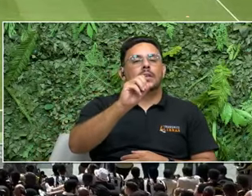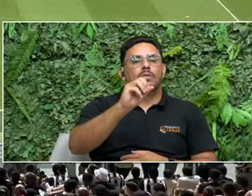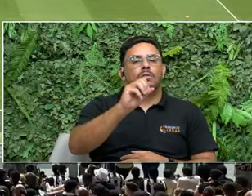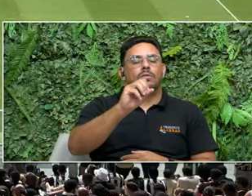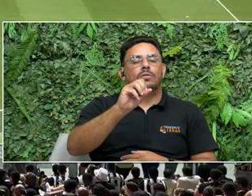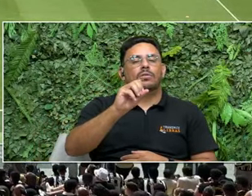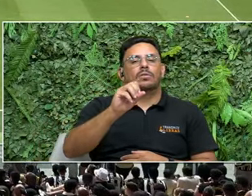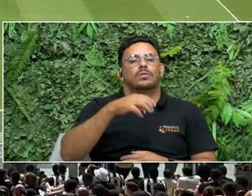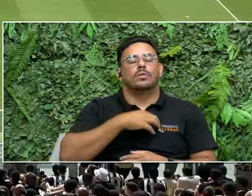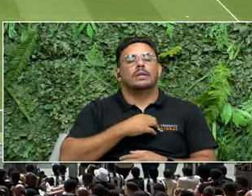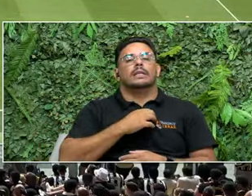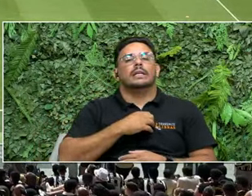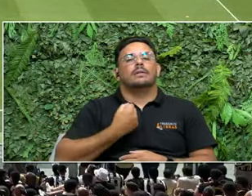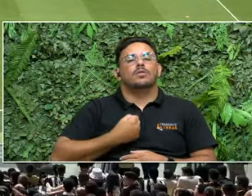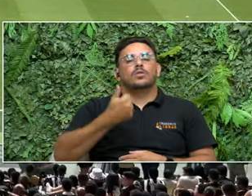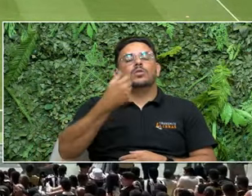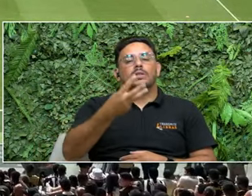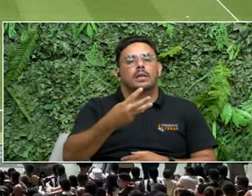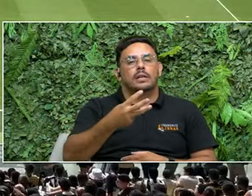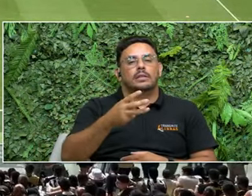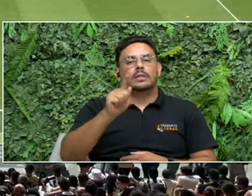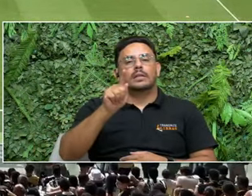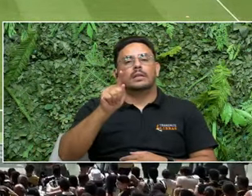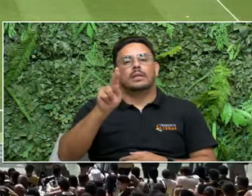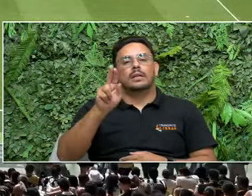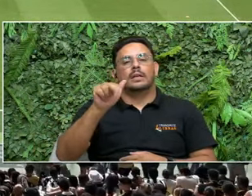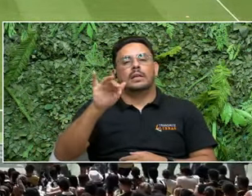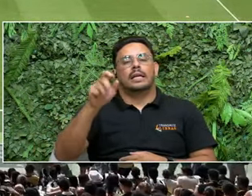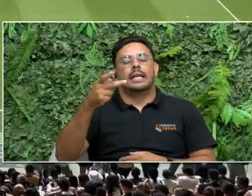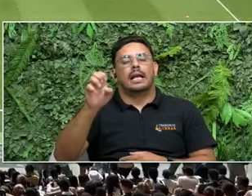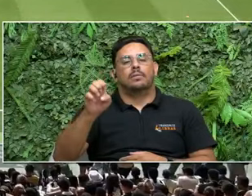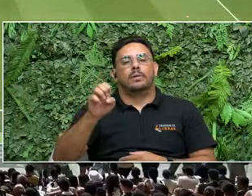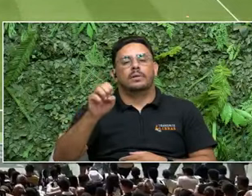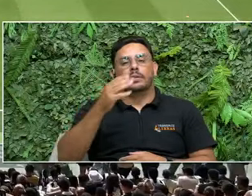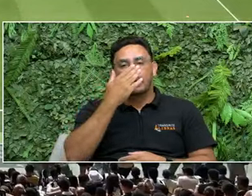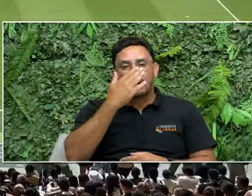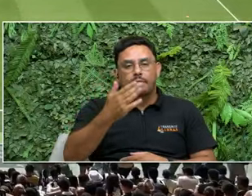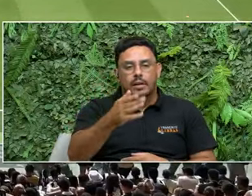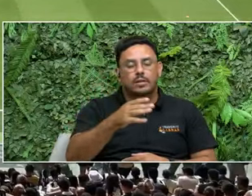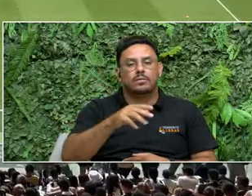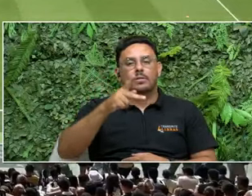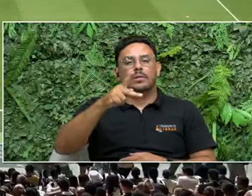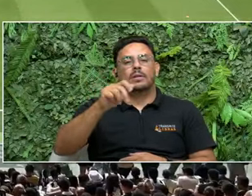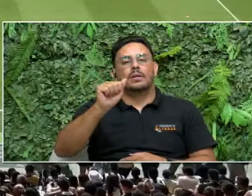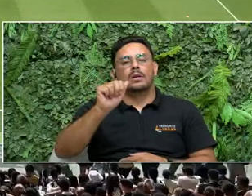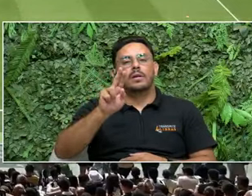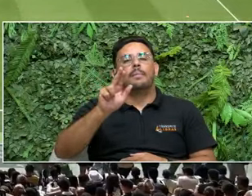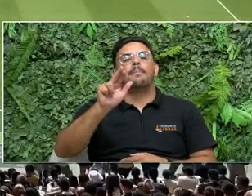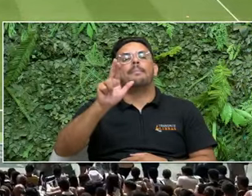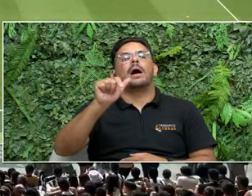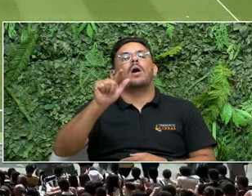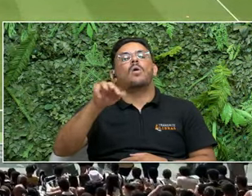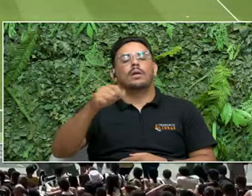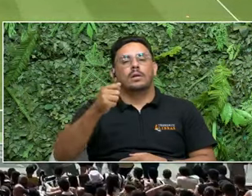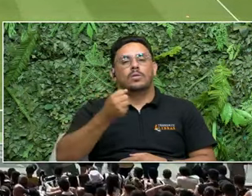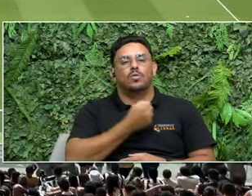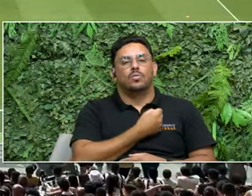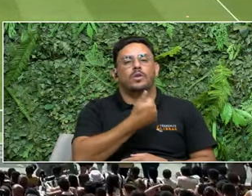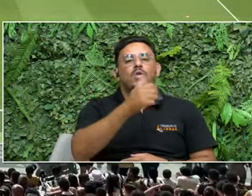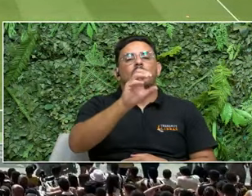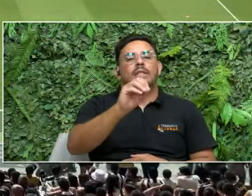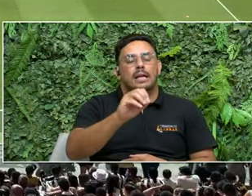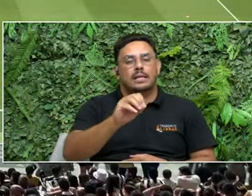e camisa número 13 guiler ar na frente Paulinho tem a camisa número